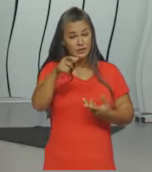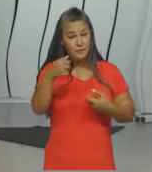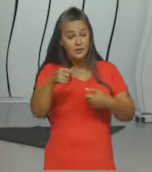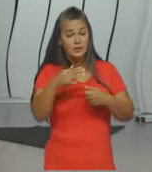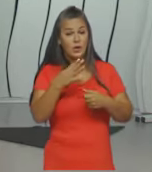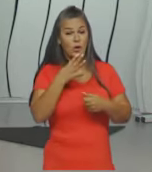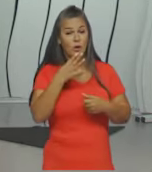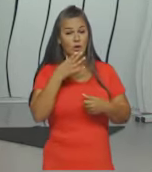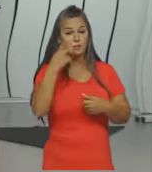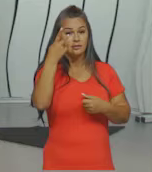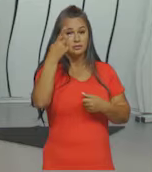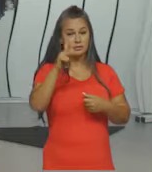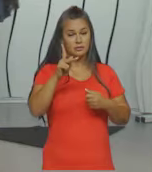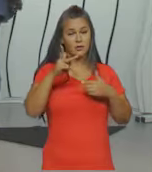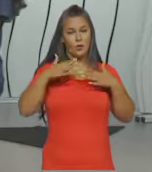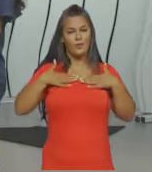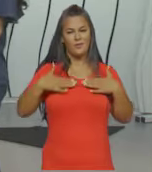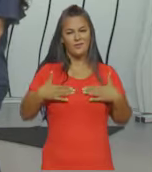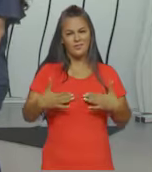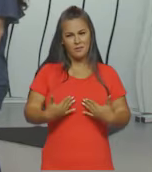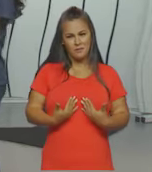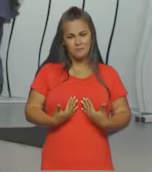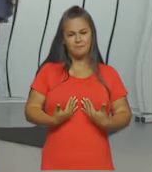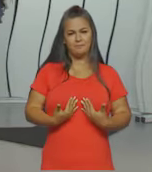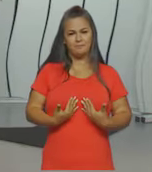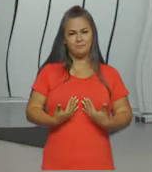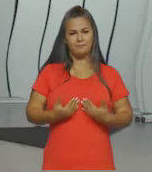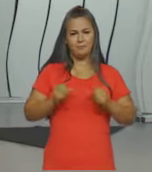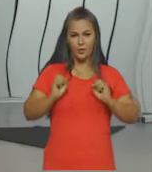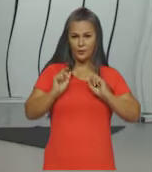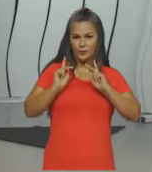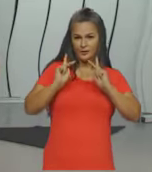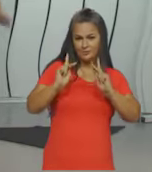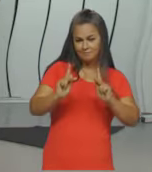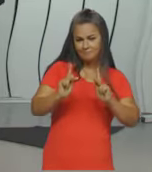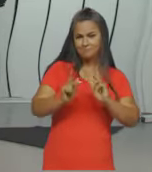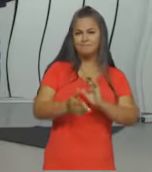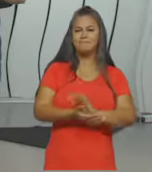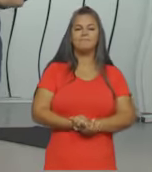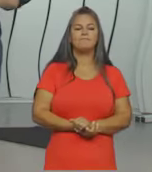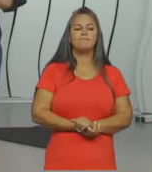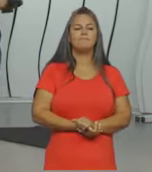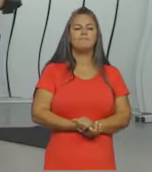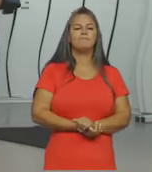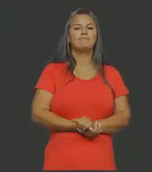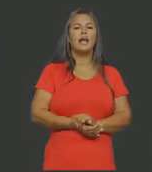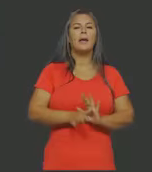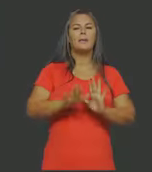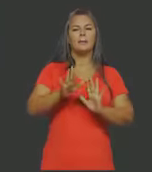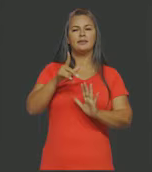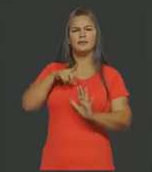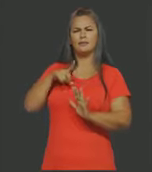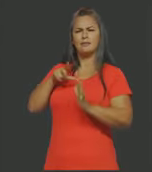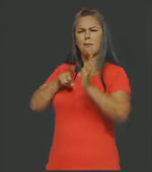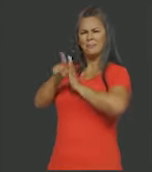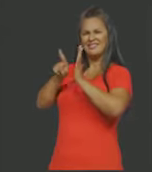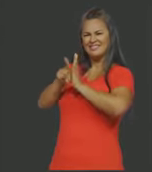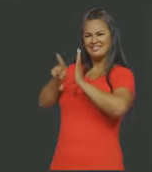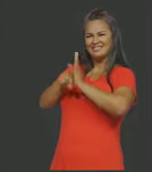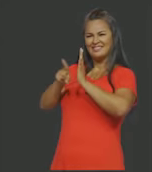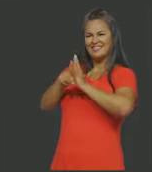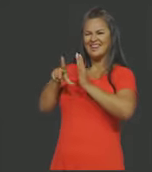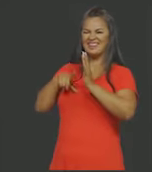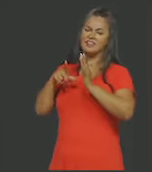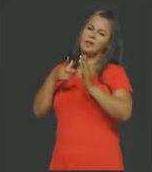anotar. Qualquer dúvida, vocês perguntam para o professor. Aí aqui tem um monte de perguntas, eu fiz aqui um